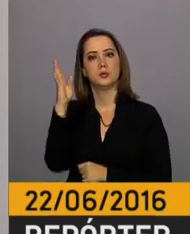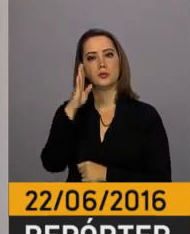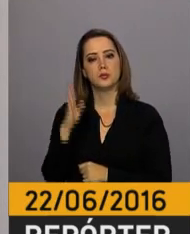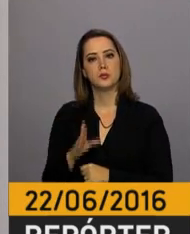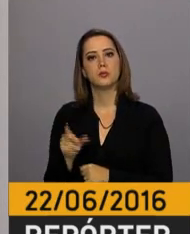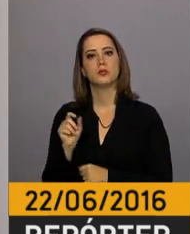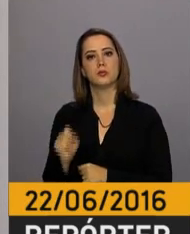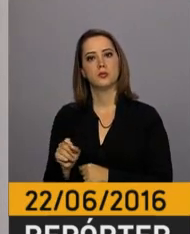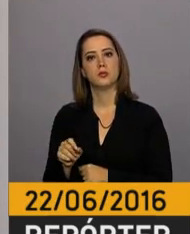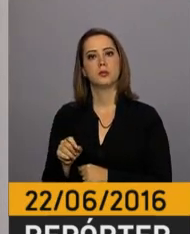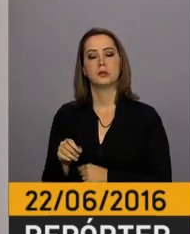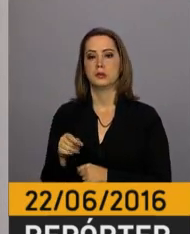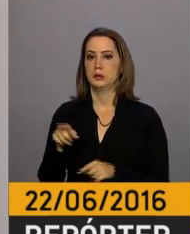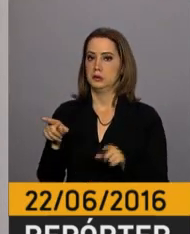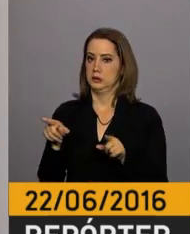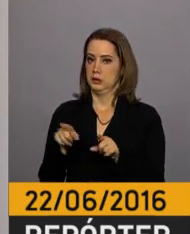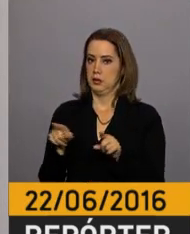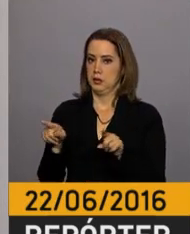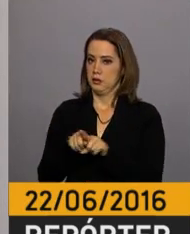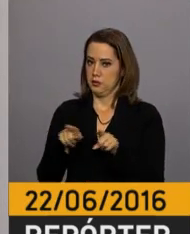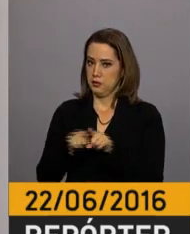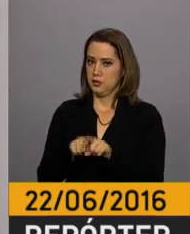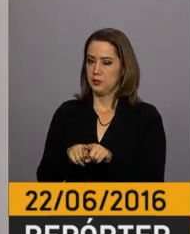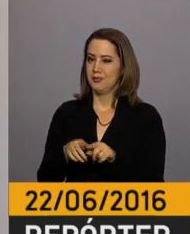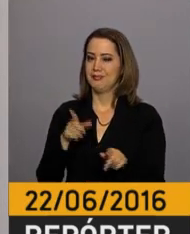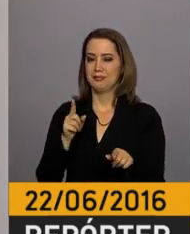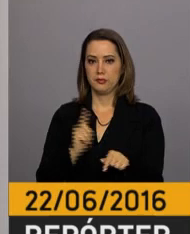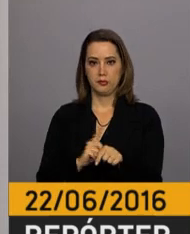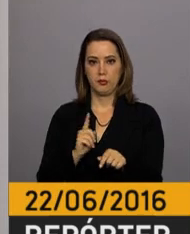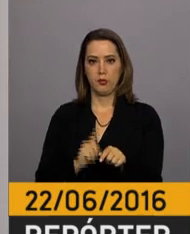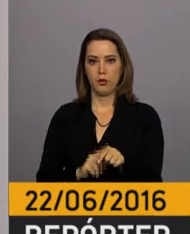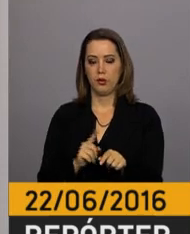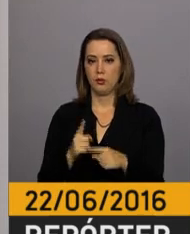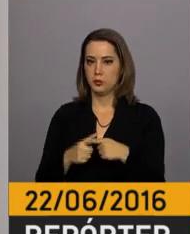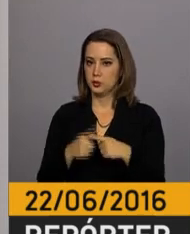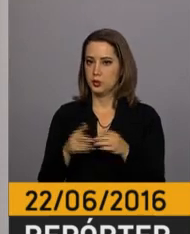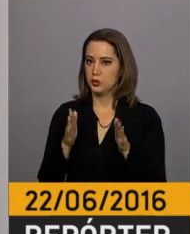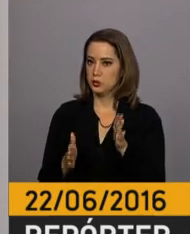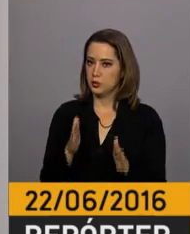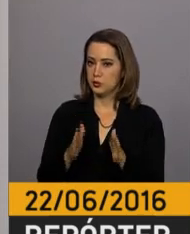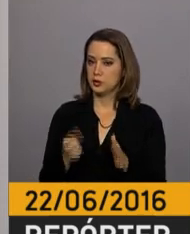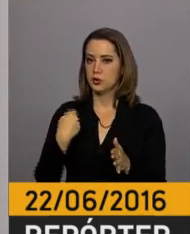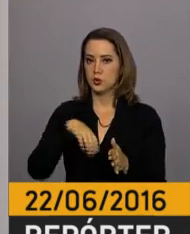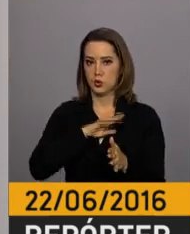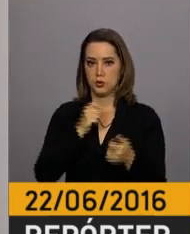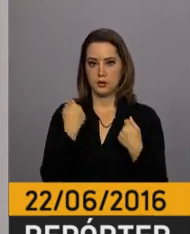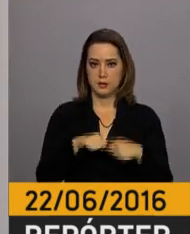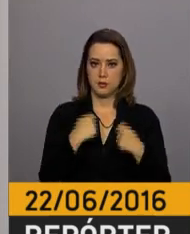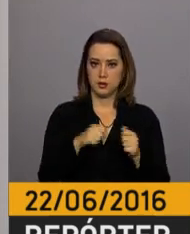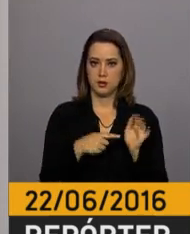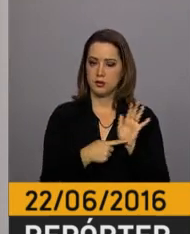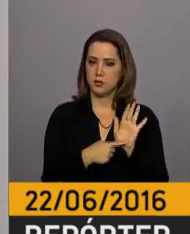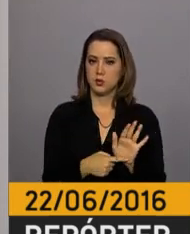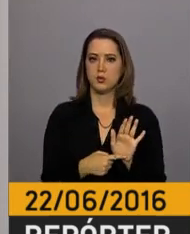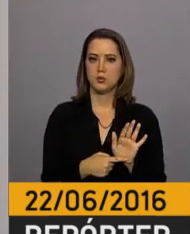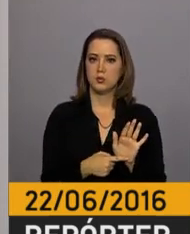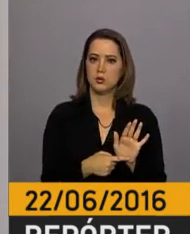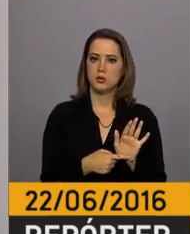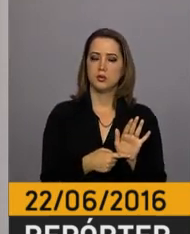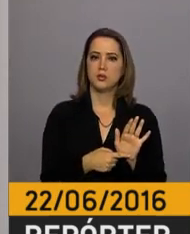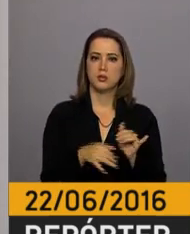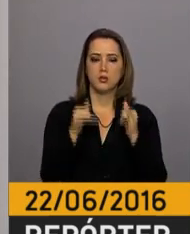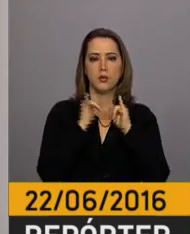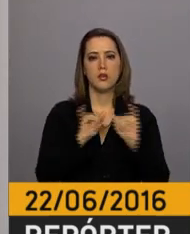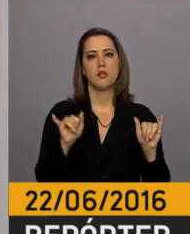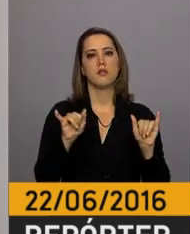ibg tem mas em particular pelo momento que nós precisamos transmitir uma mensagem Clara de confiança para toda a